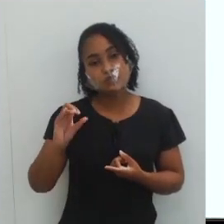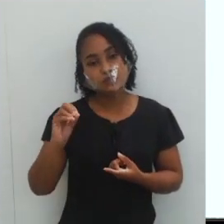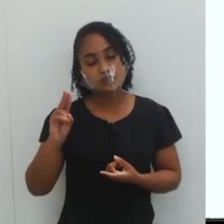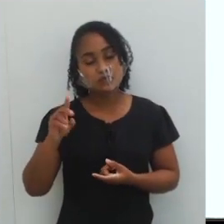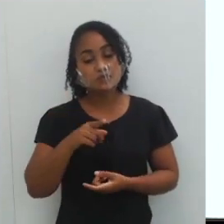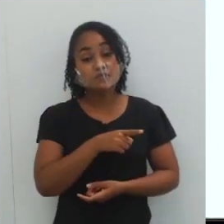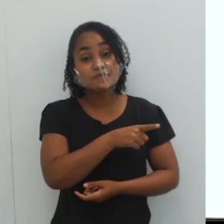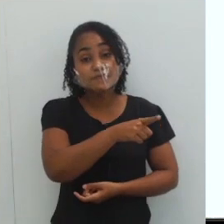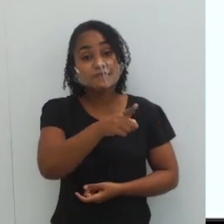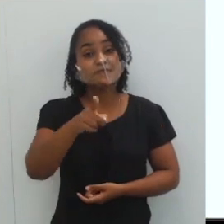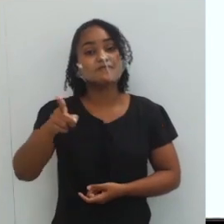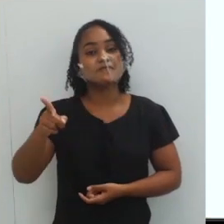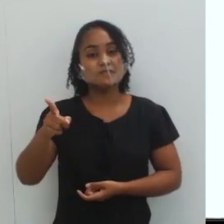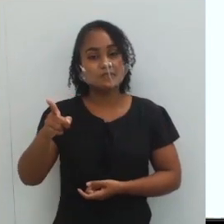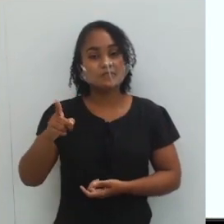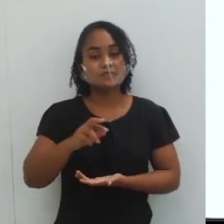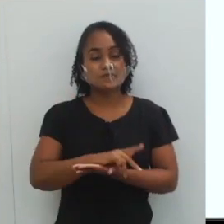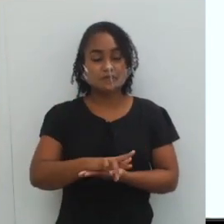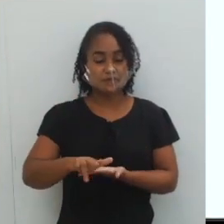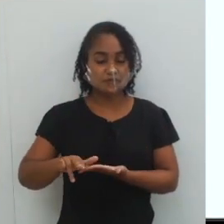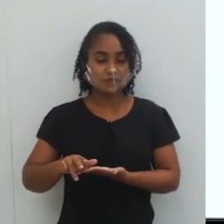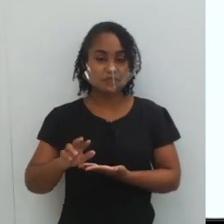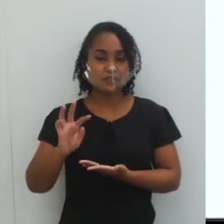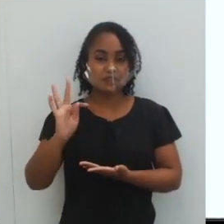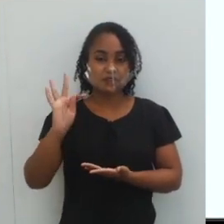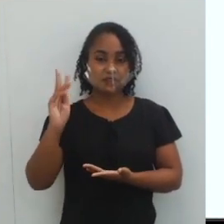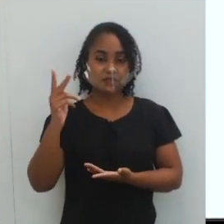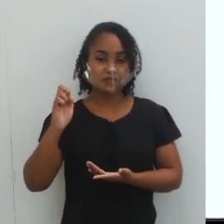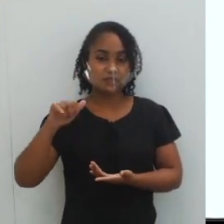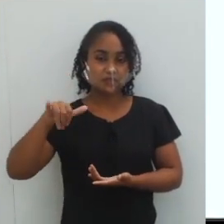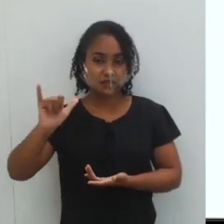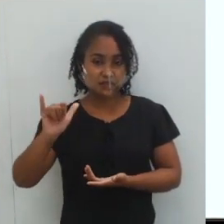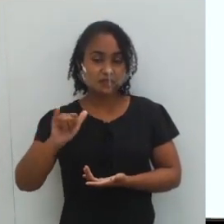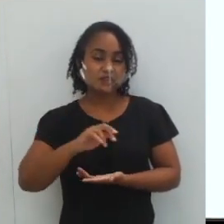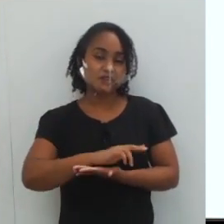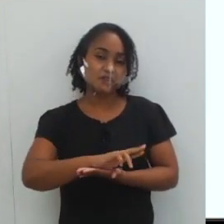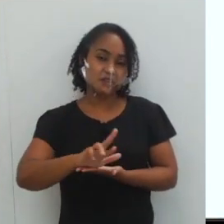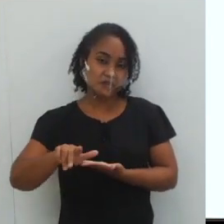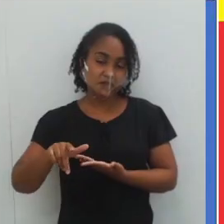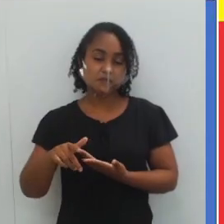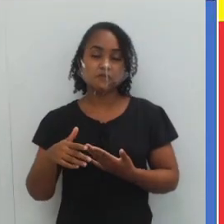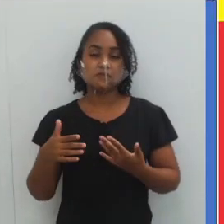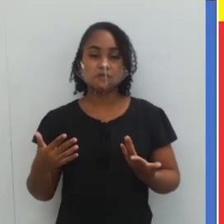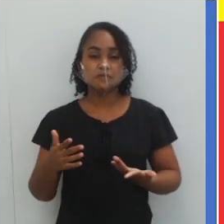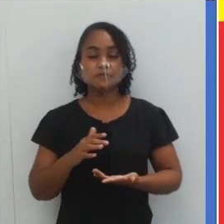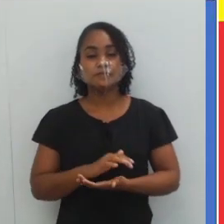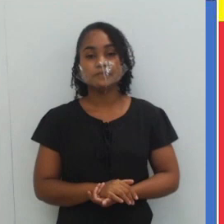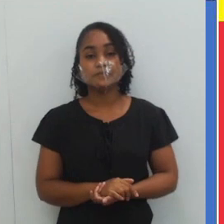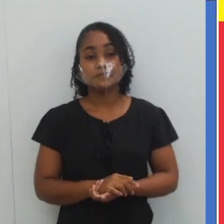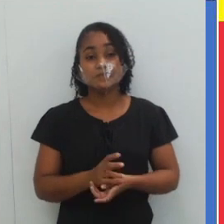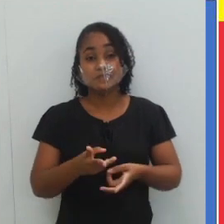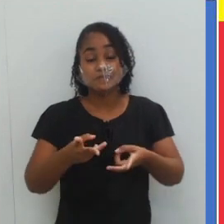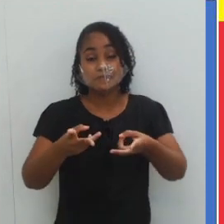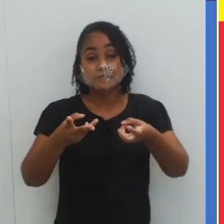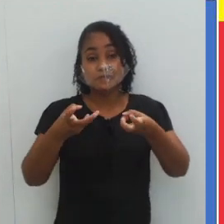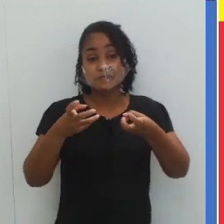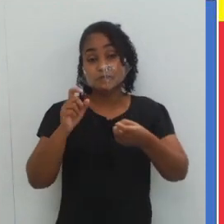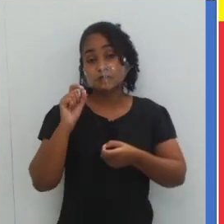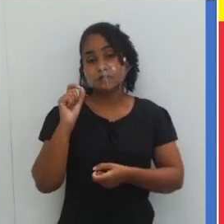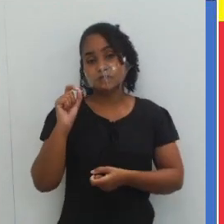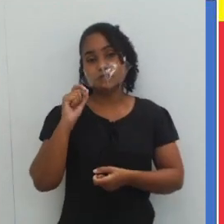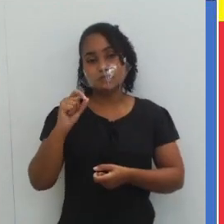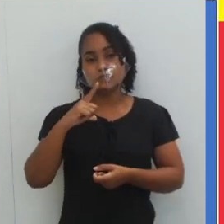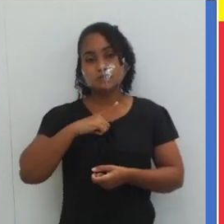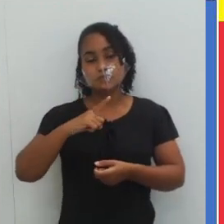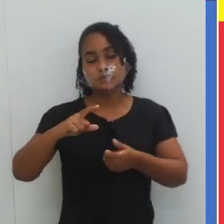You, vocês, no plural. E they, eles ou elas, no plural. Voltando aí, a gente